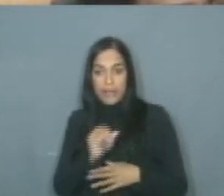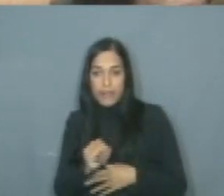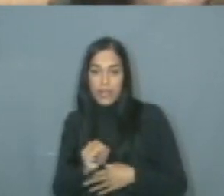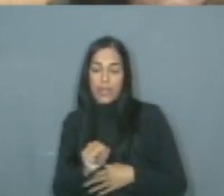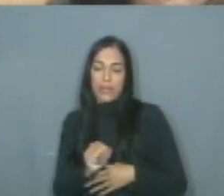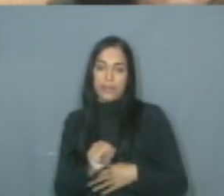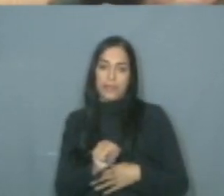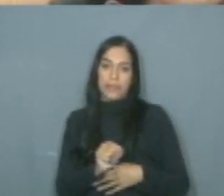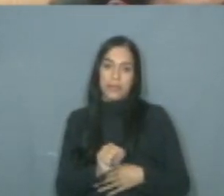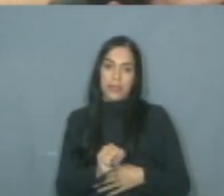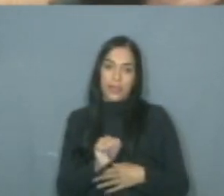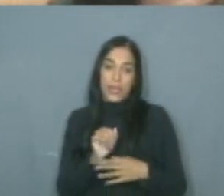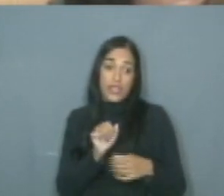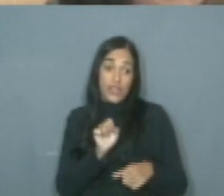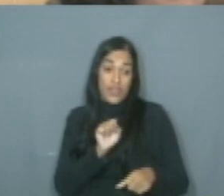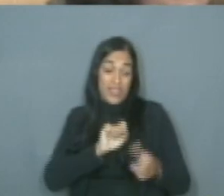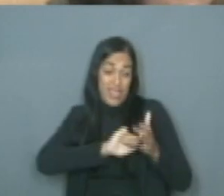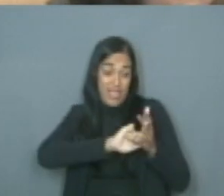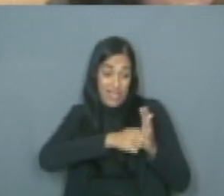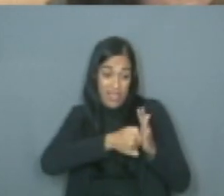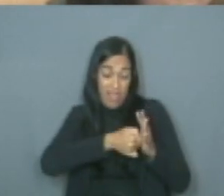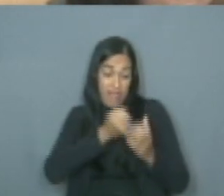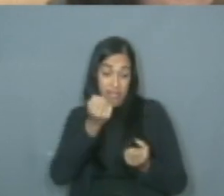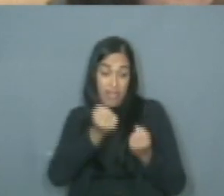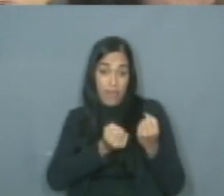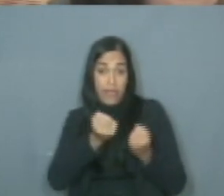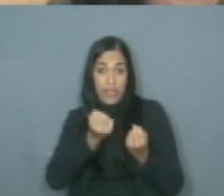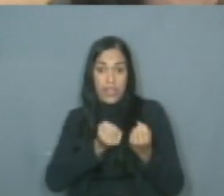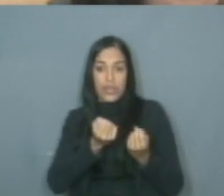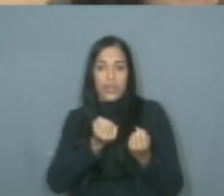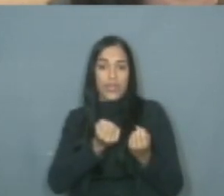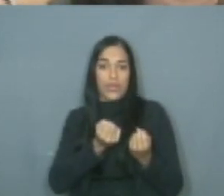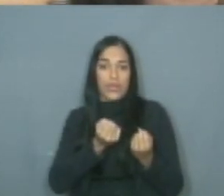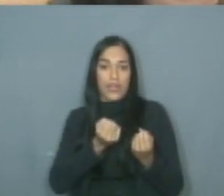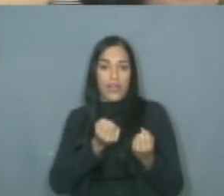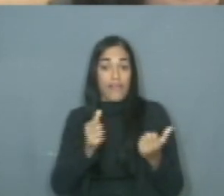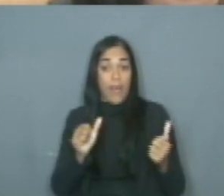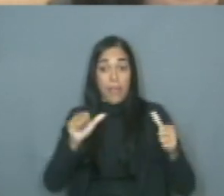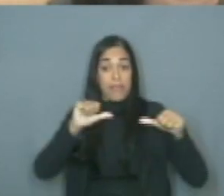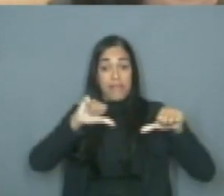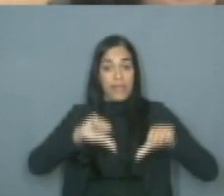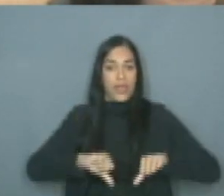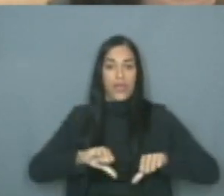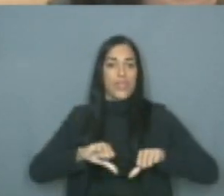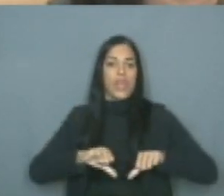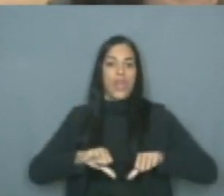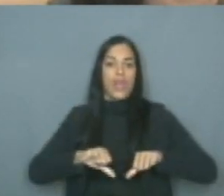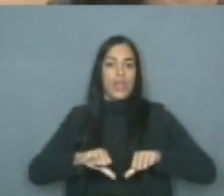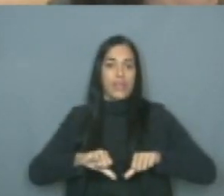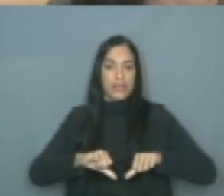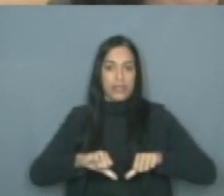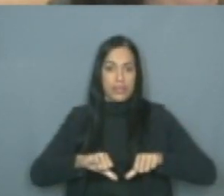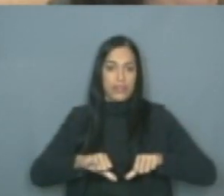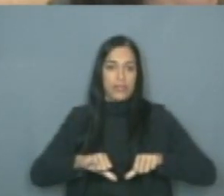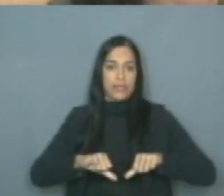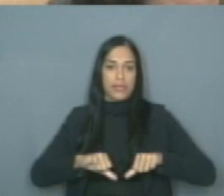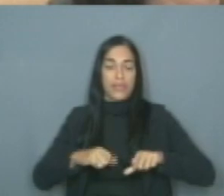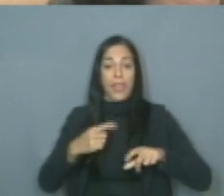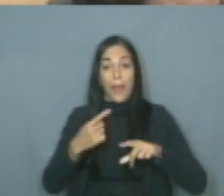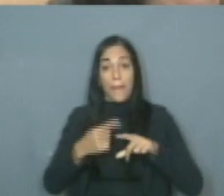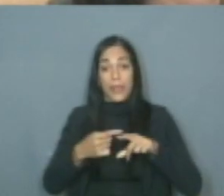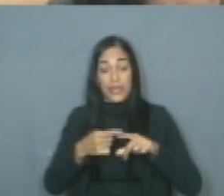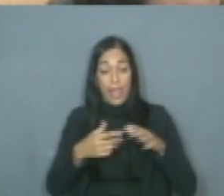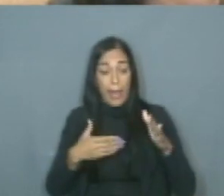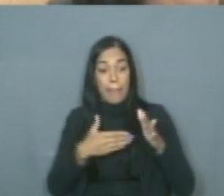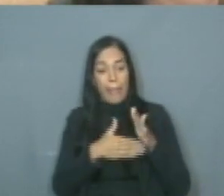simplesmente fixa aquele veículo ali, eu acho que vai piorar ainda mais, porque muitas vezes é a obstrução da